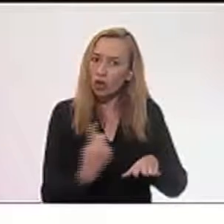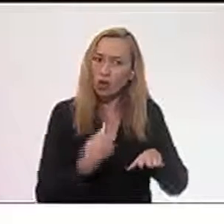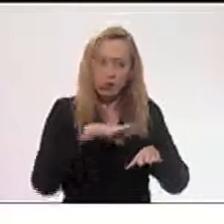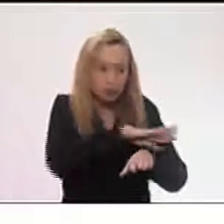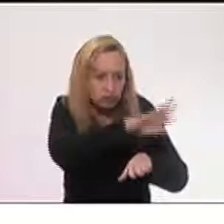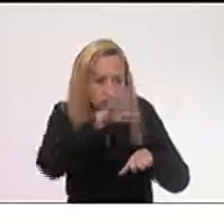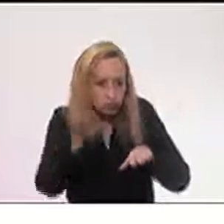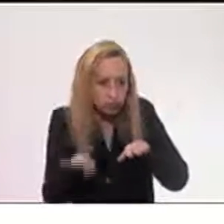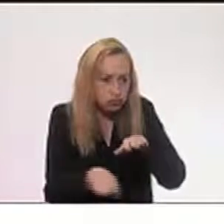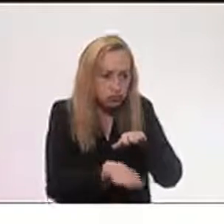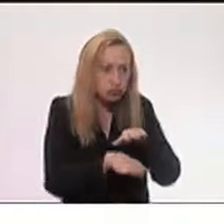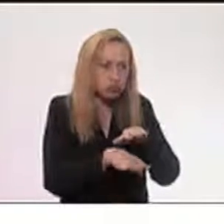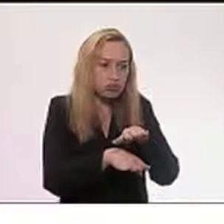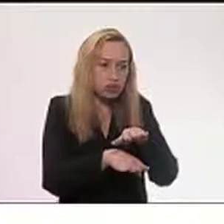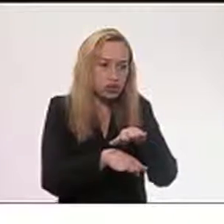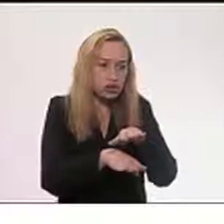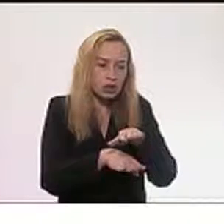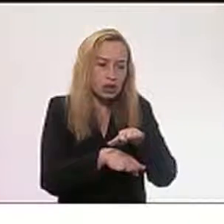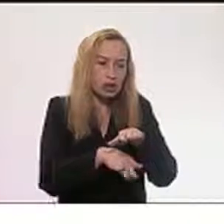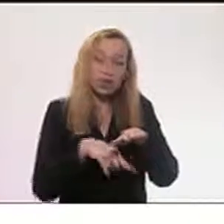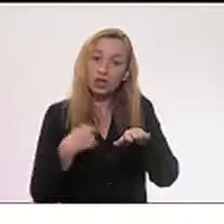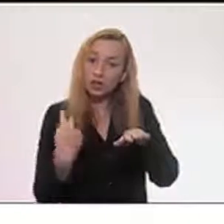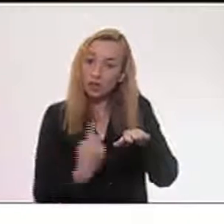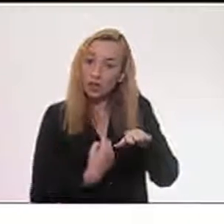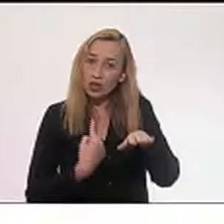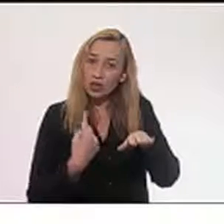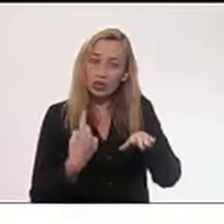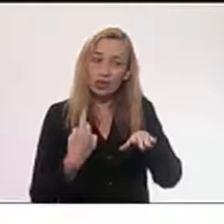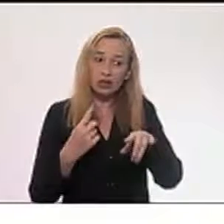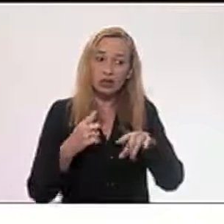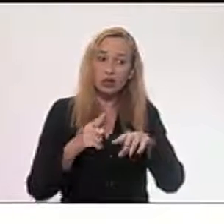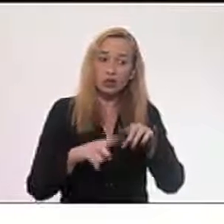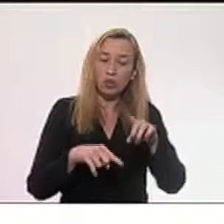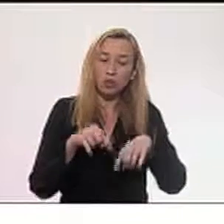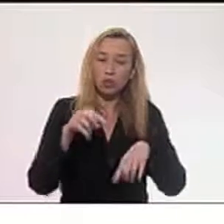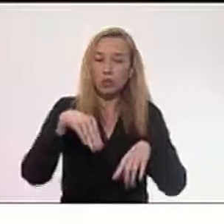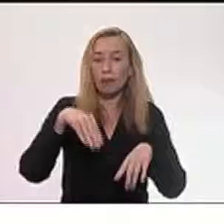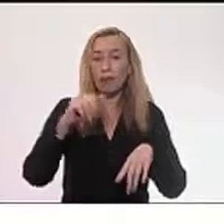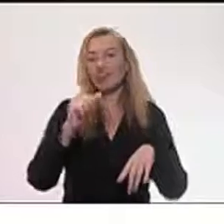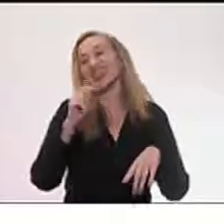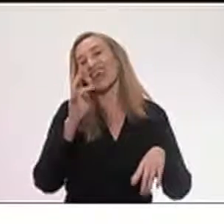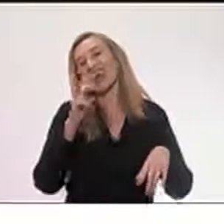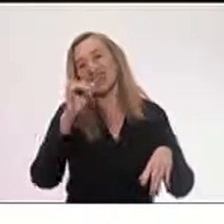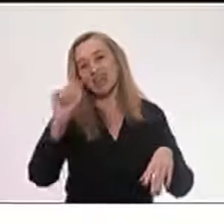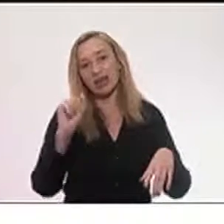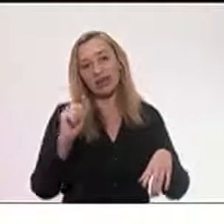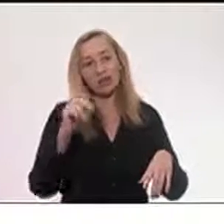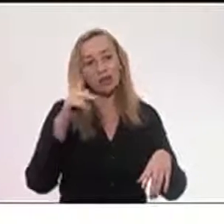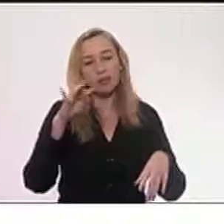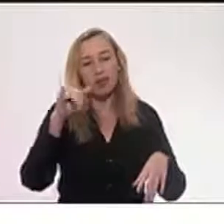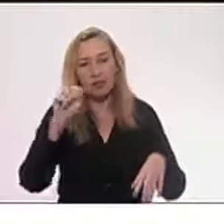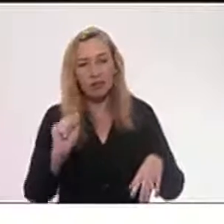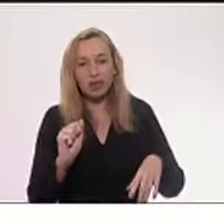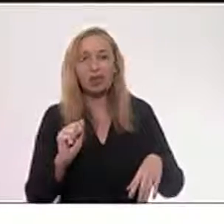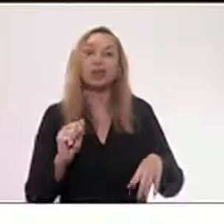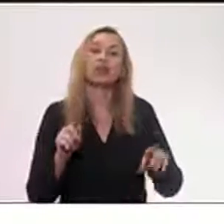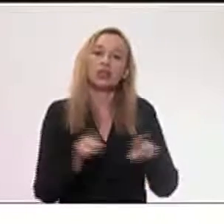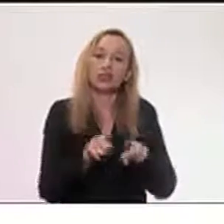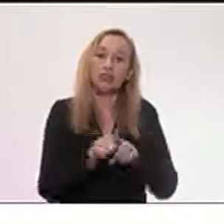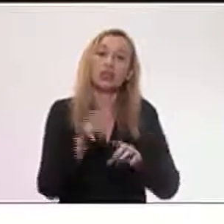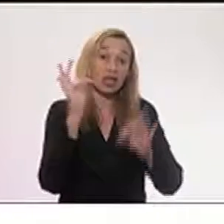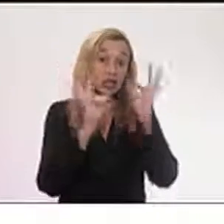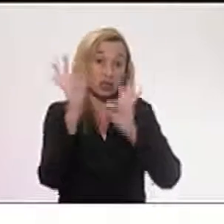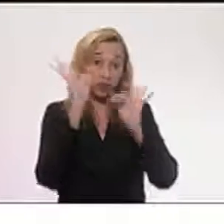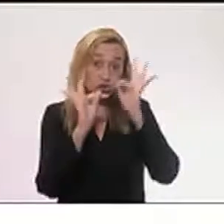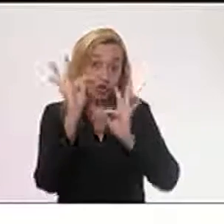um país exportador de matéria-prima bruta e importador de tecnologia. Portanto, sob essa lógica, Para que